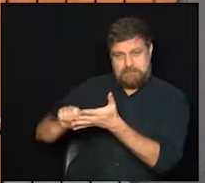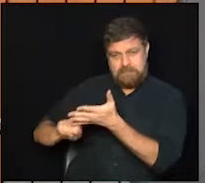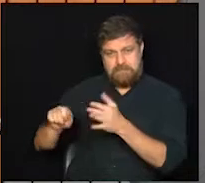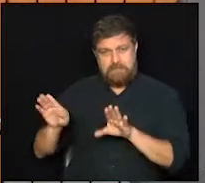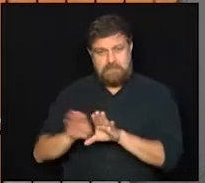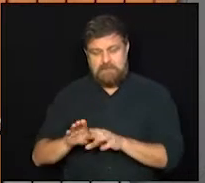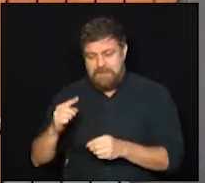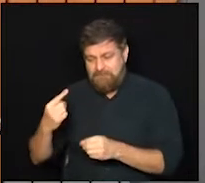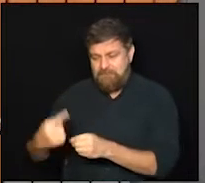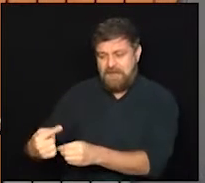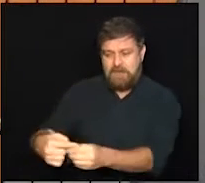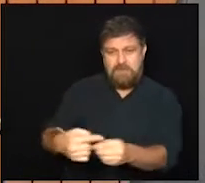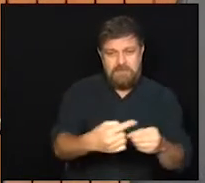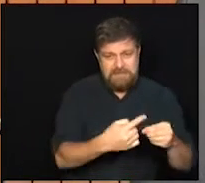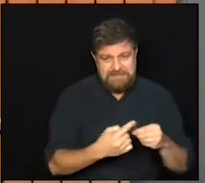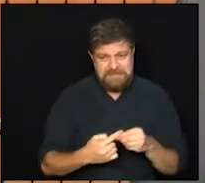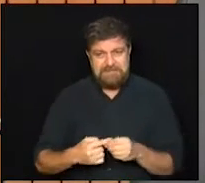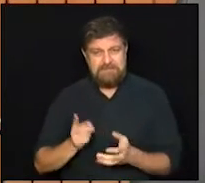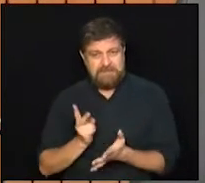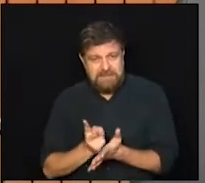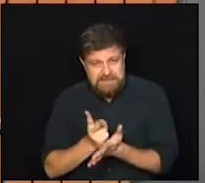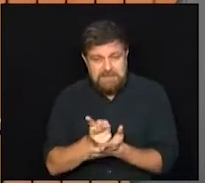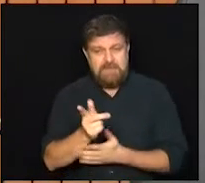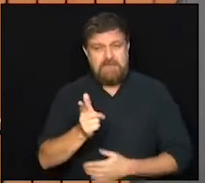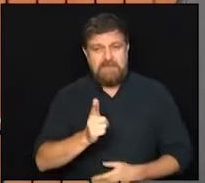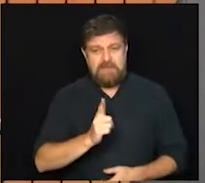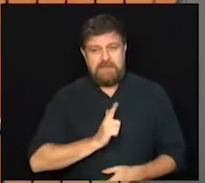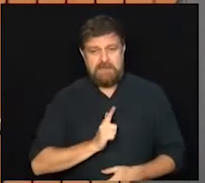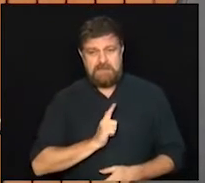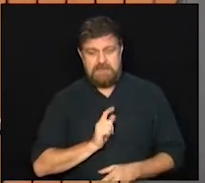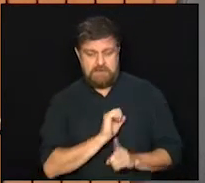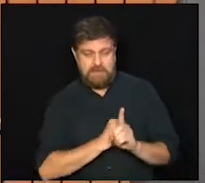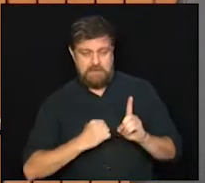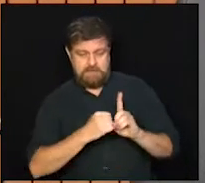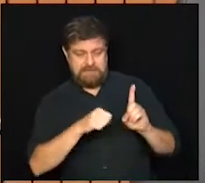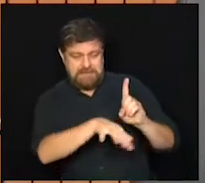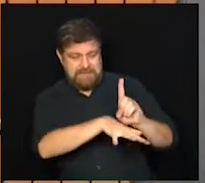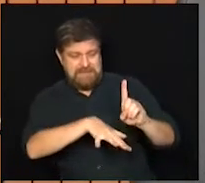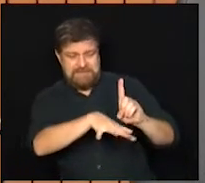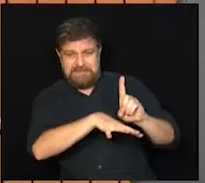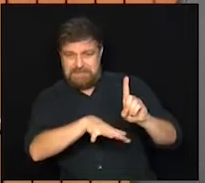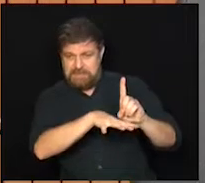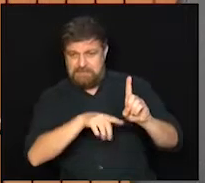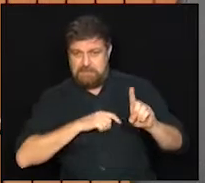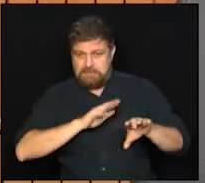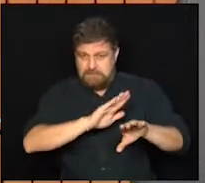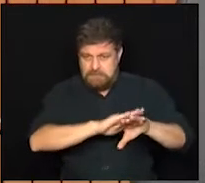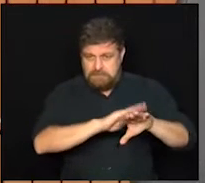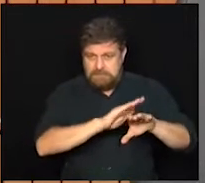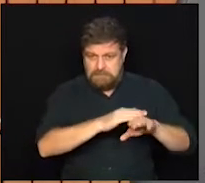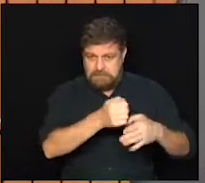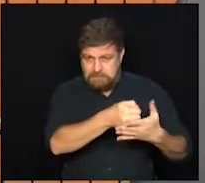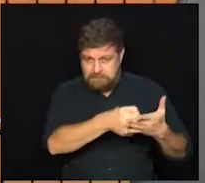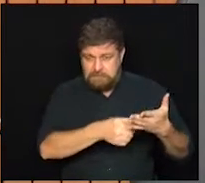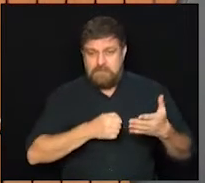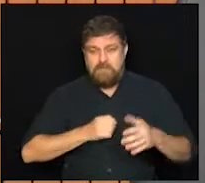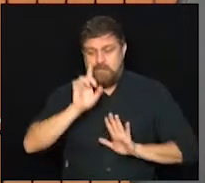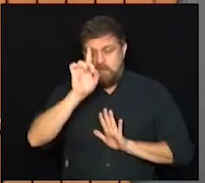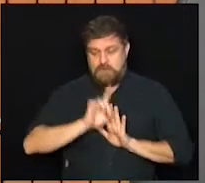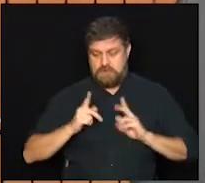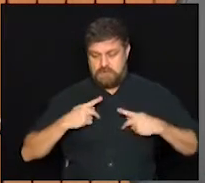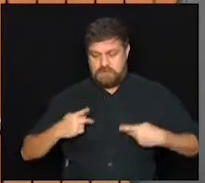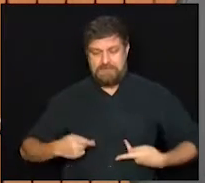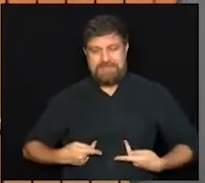vários municípios e sempre com a participação da sociedade civil. A Declaração de Direitos Humanos lista todos os